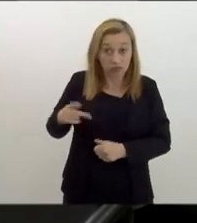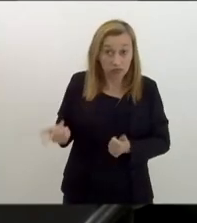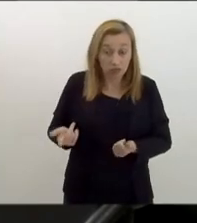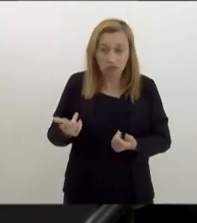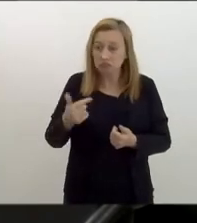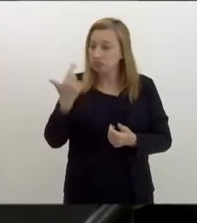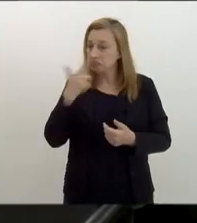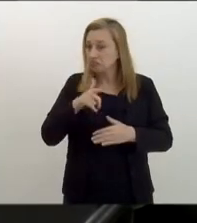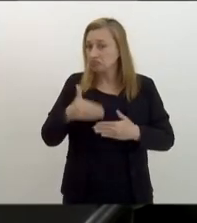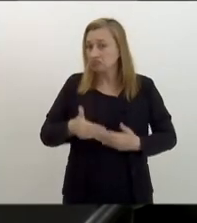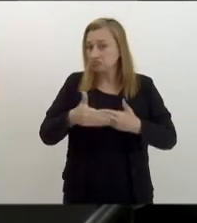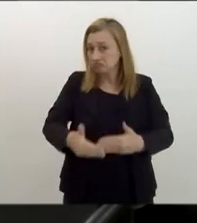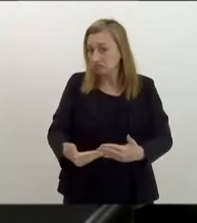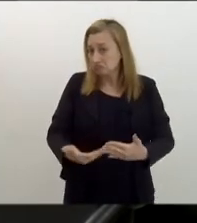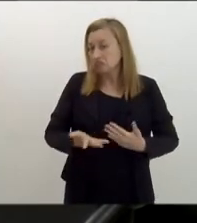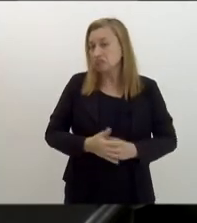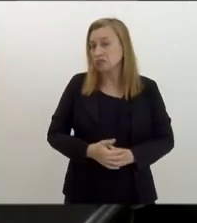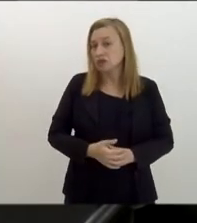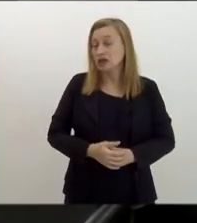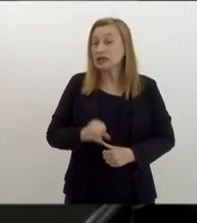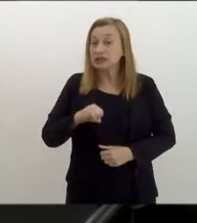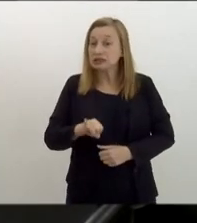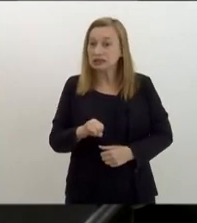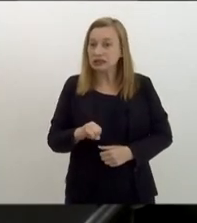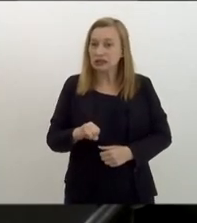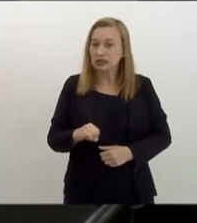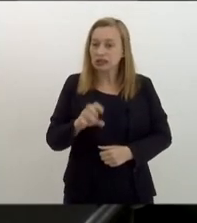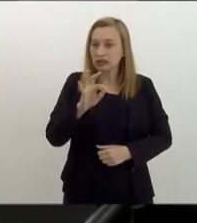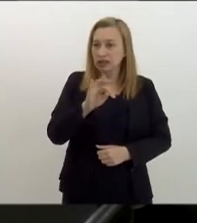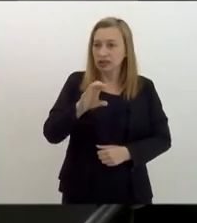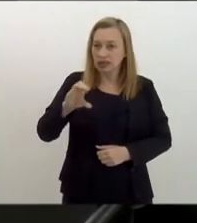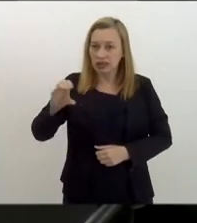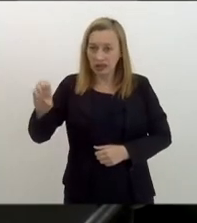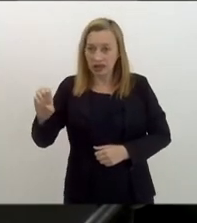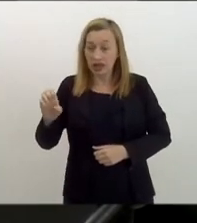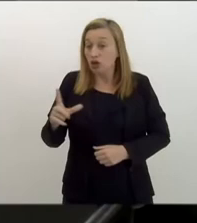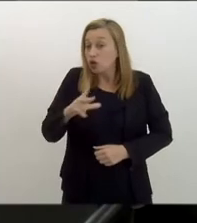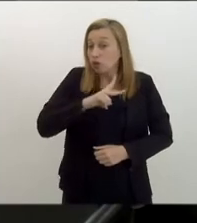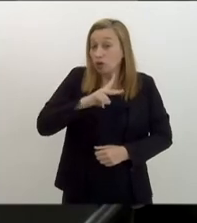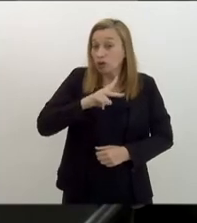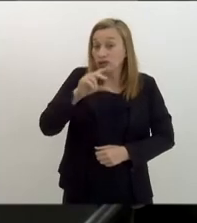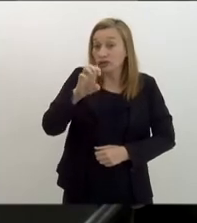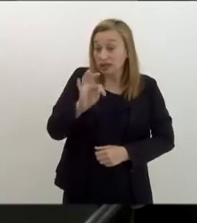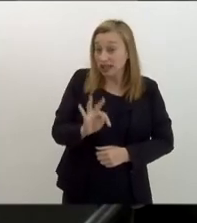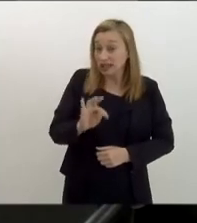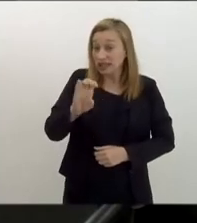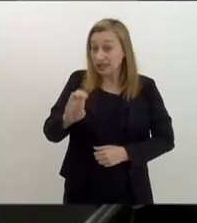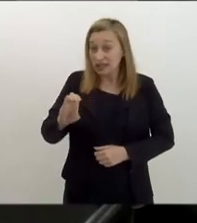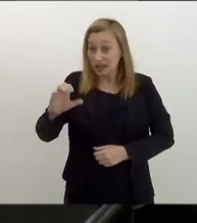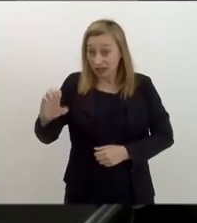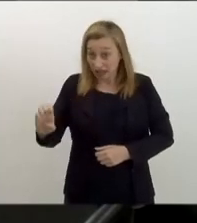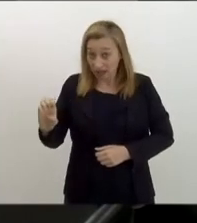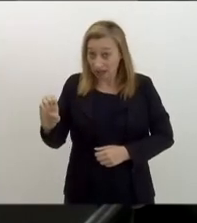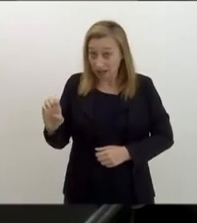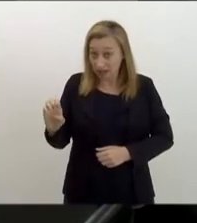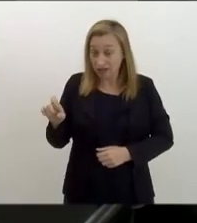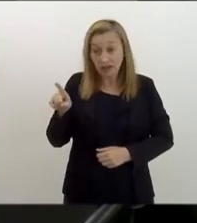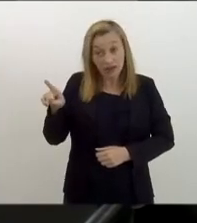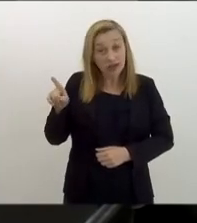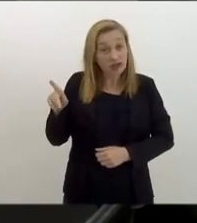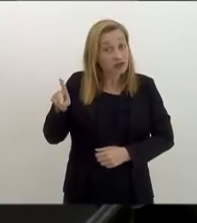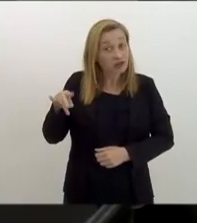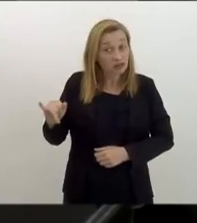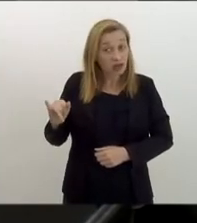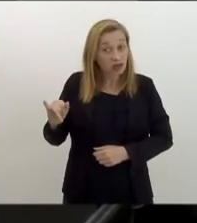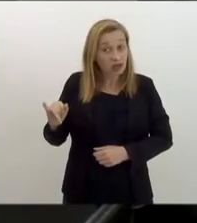não consegue avançar e se passar pelo PC e o próprio TSE ele vai